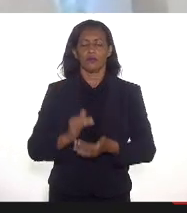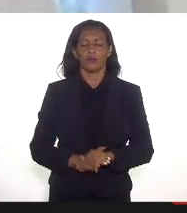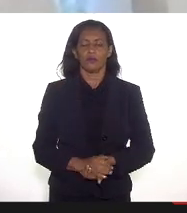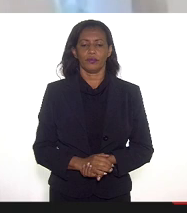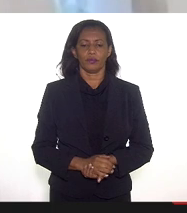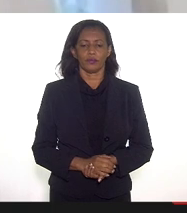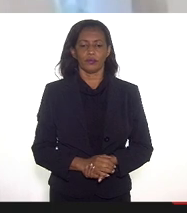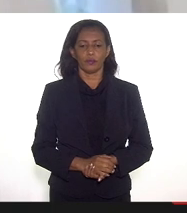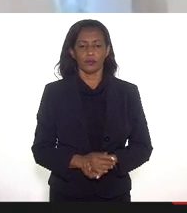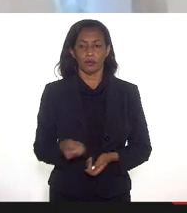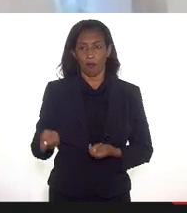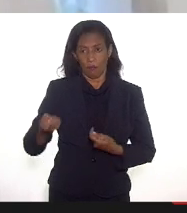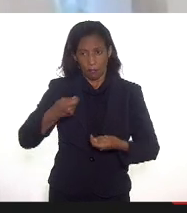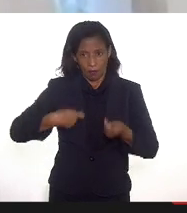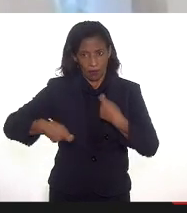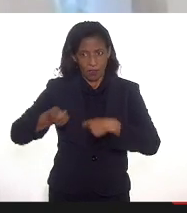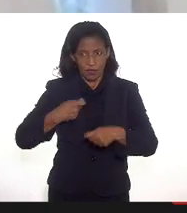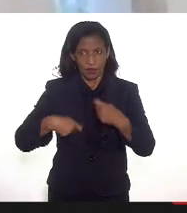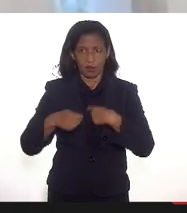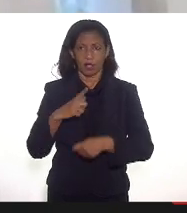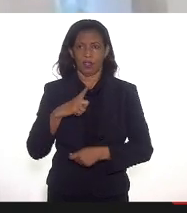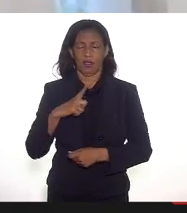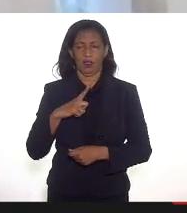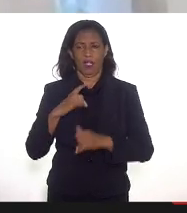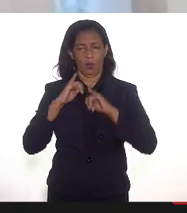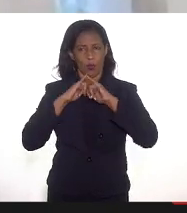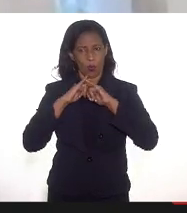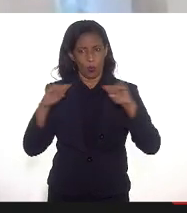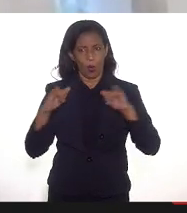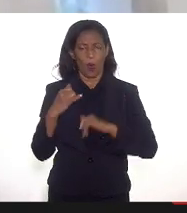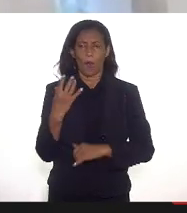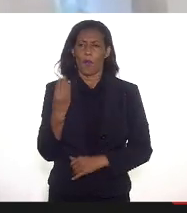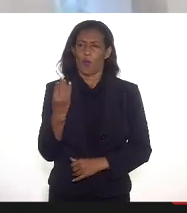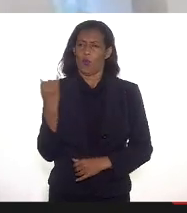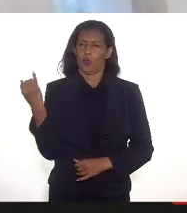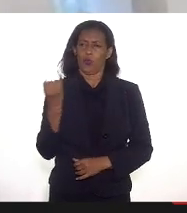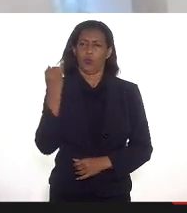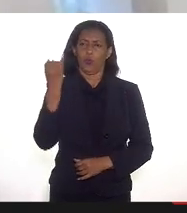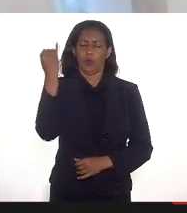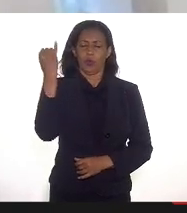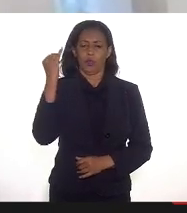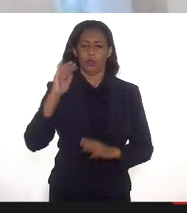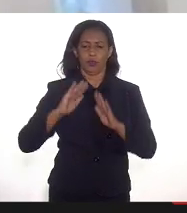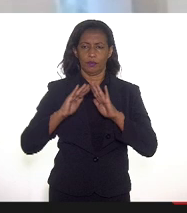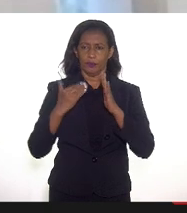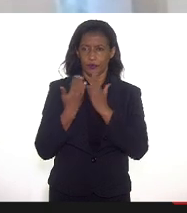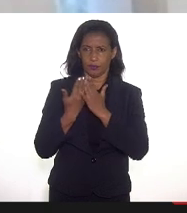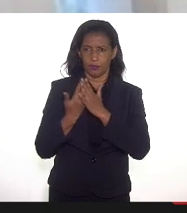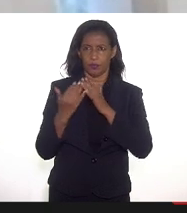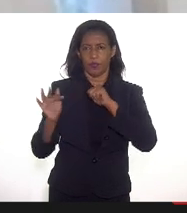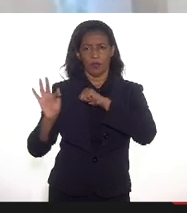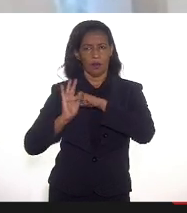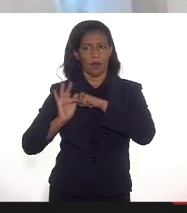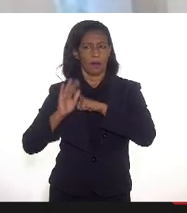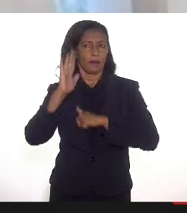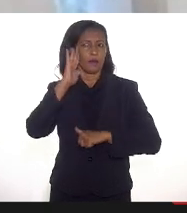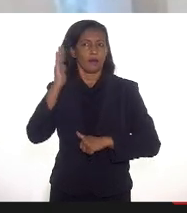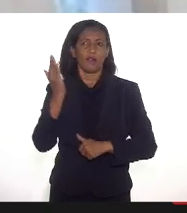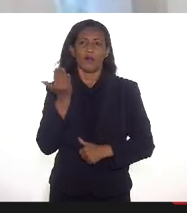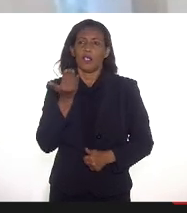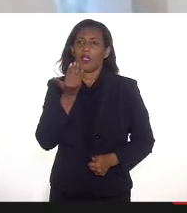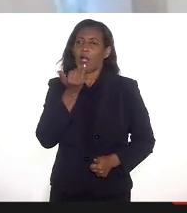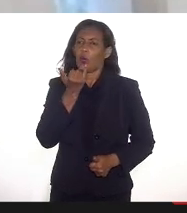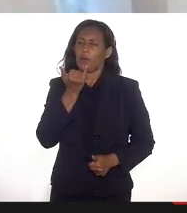2021. Administrativamente, quero trazer uma notícia também muito importante para a rede. Realmente a questão alimentar dos nossos alunos